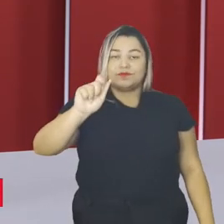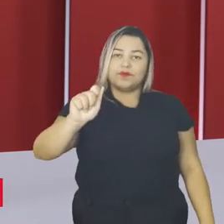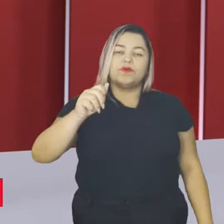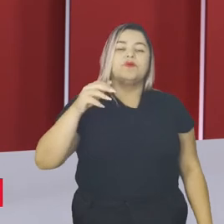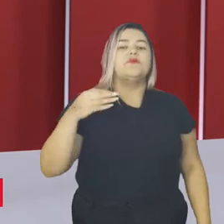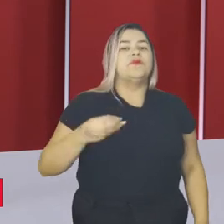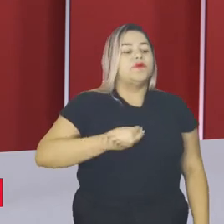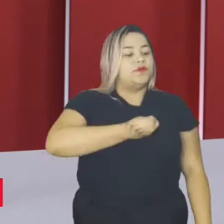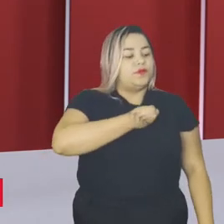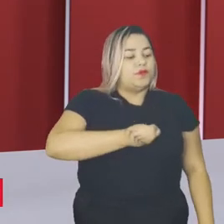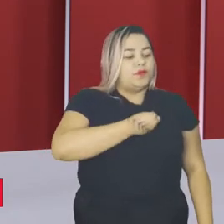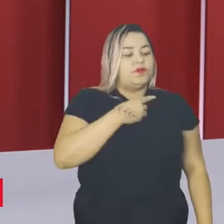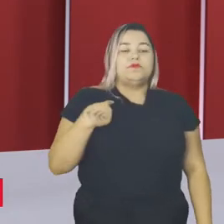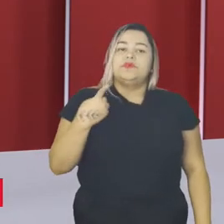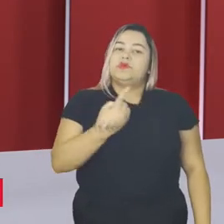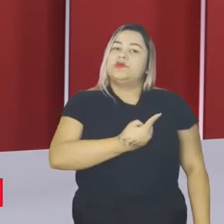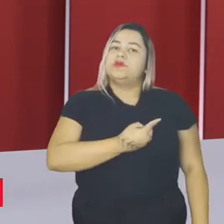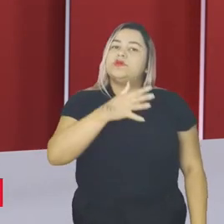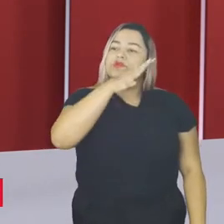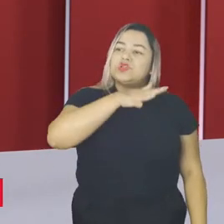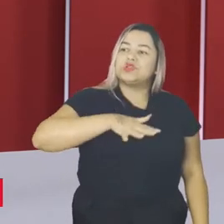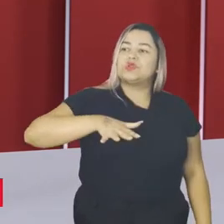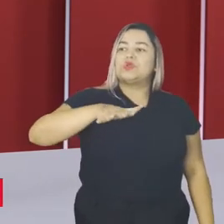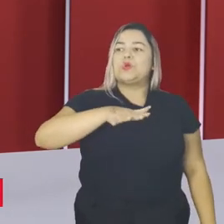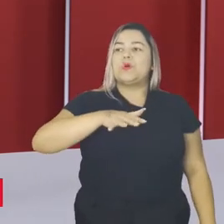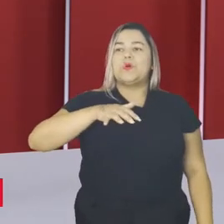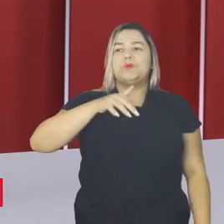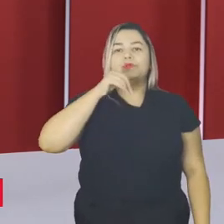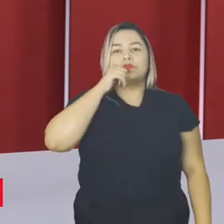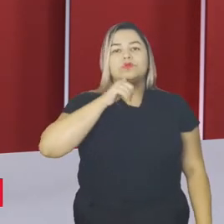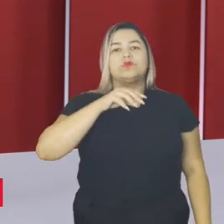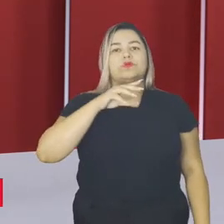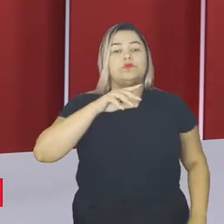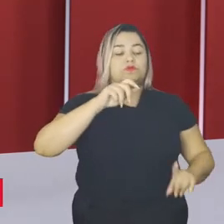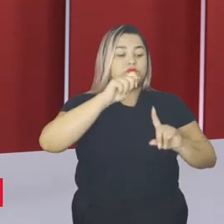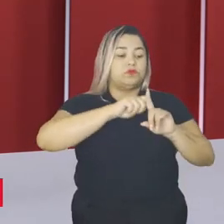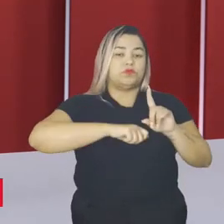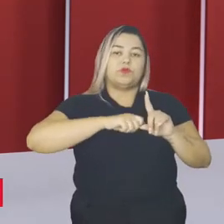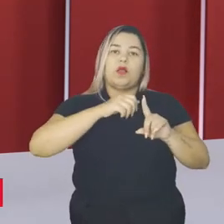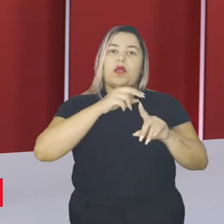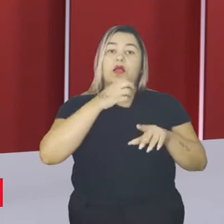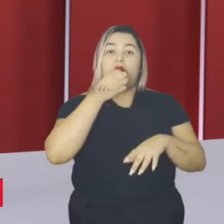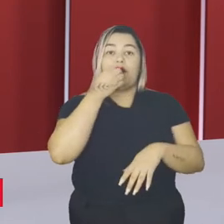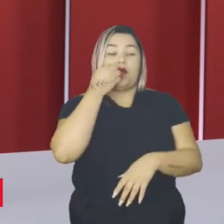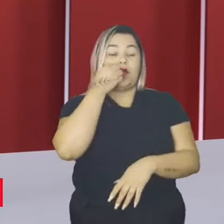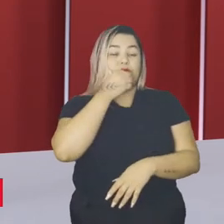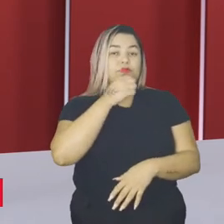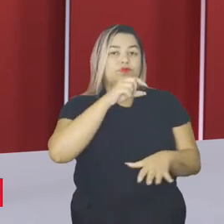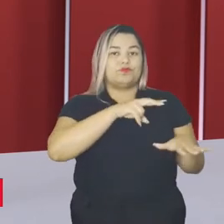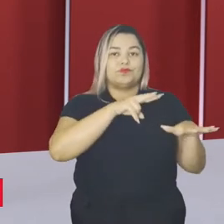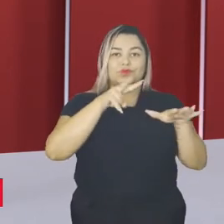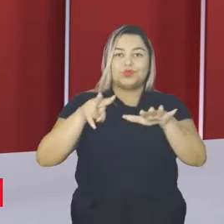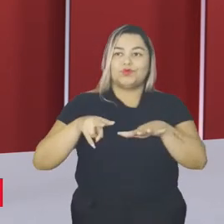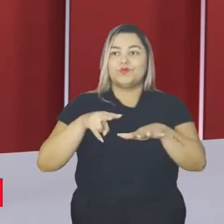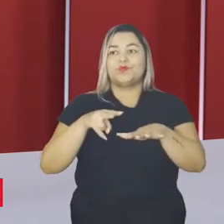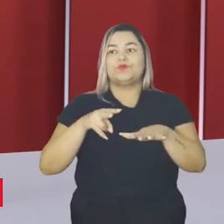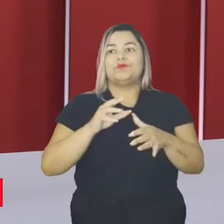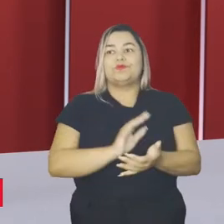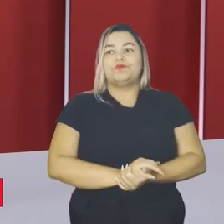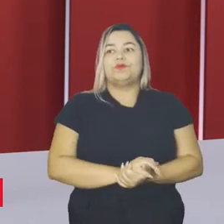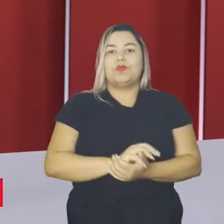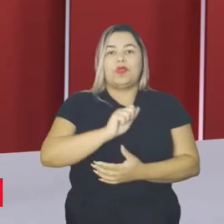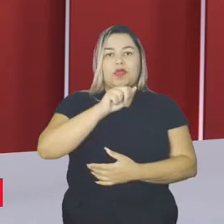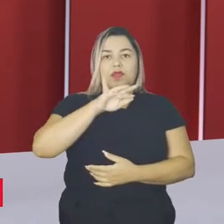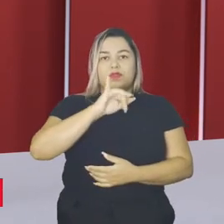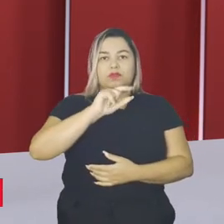Anne disse tudo. Todos os meses são das mulheres. Ótima semana para nós. Aqui deixa o Ailton...